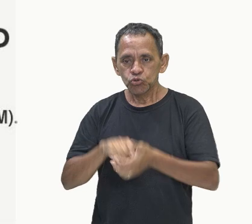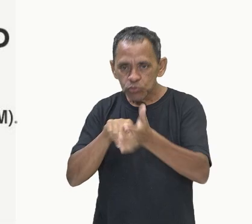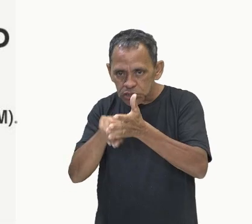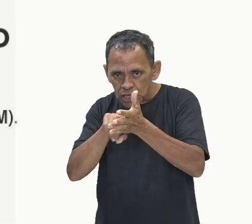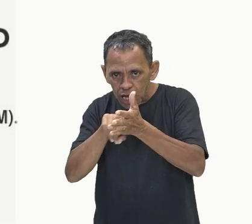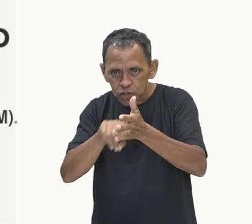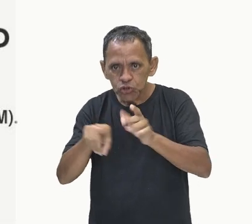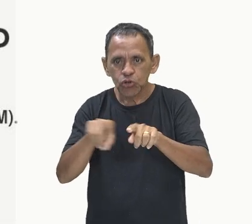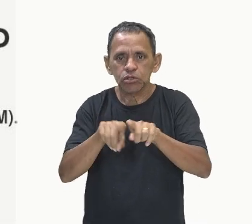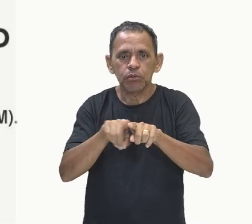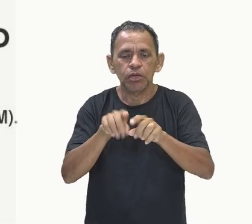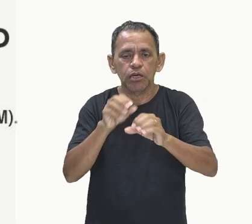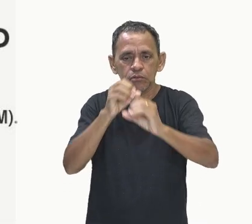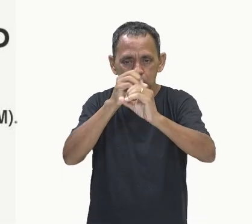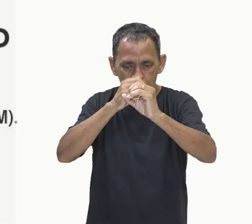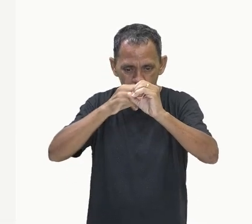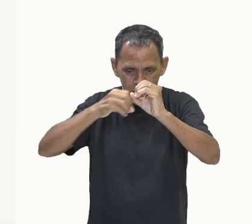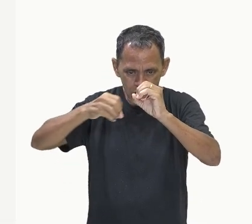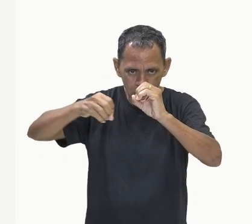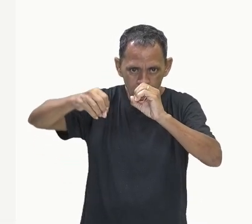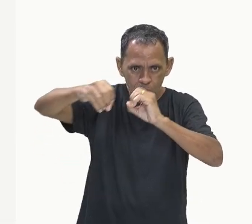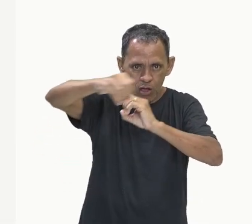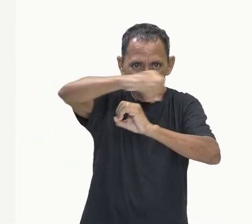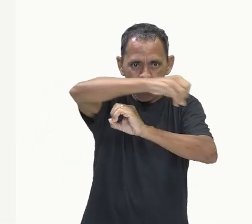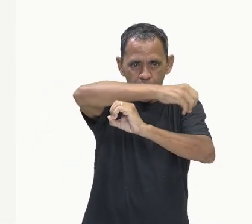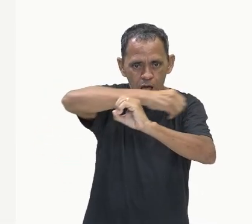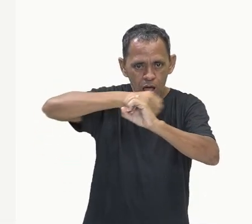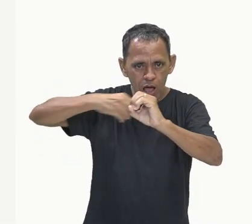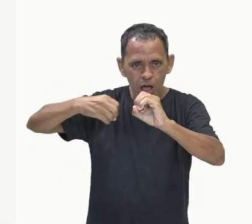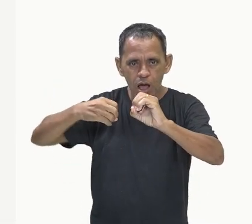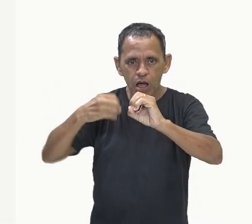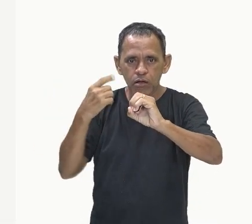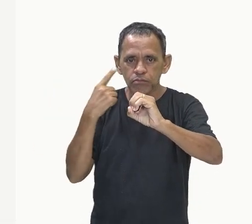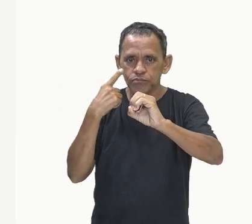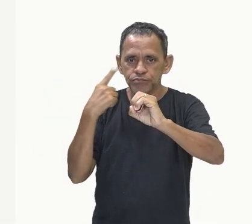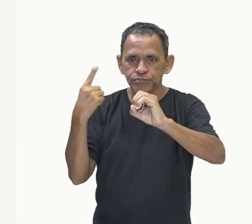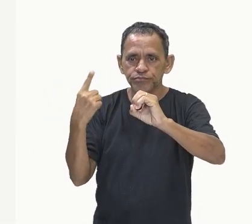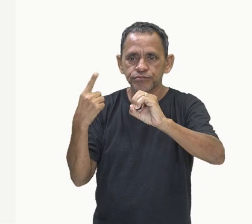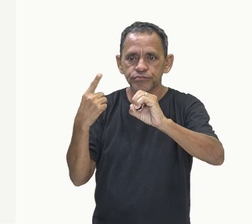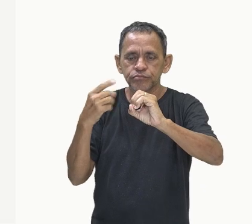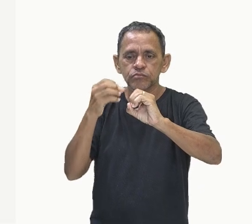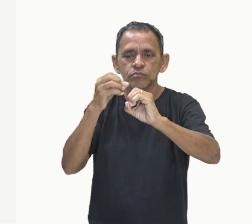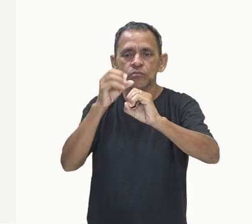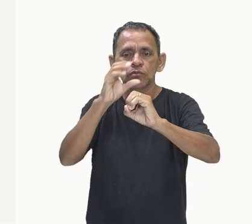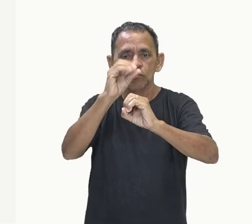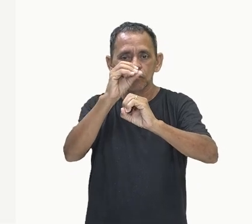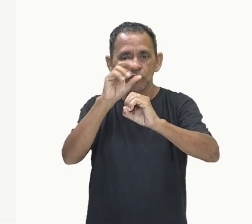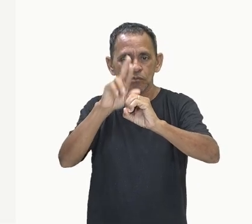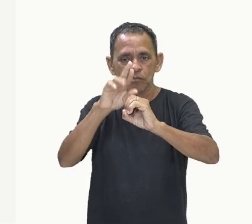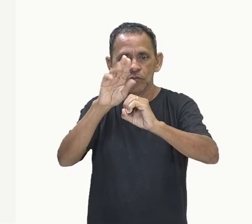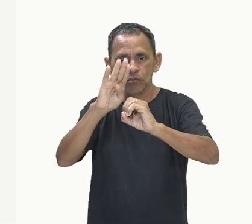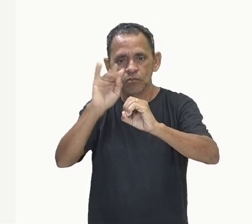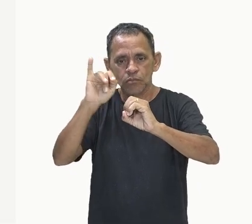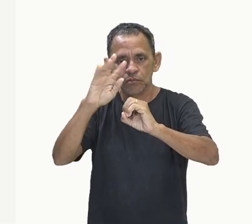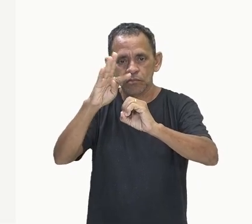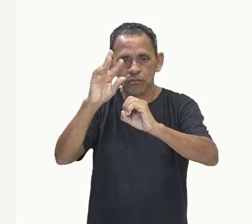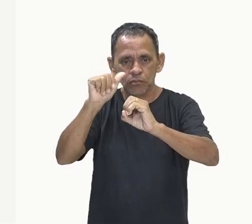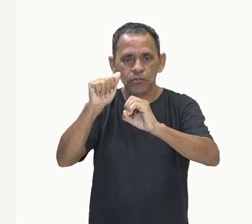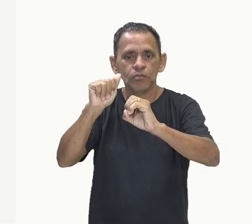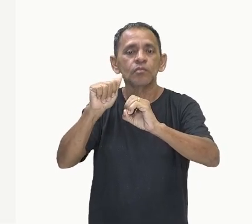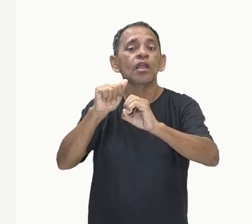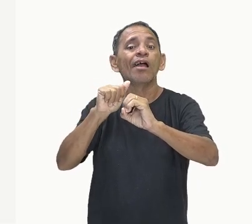são, aí novamente, olha, vamos ver a imagem. Como é que é a órbita? A órbita é